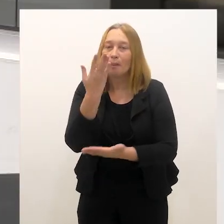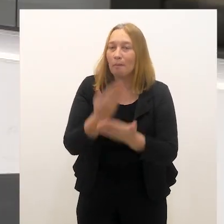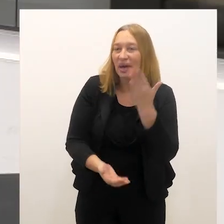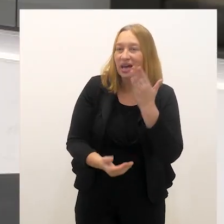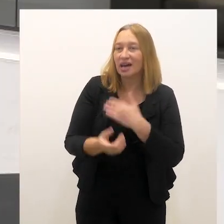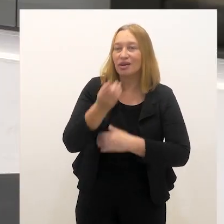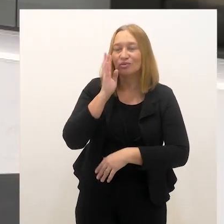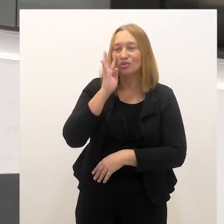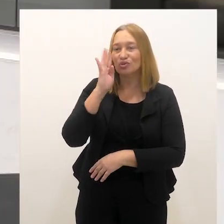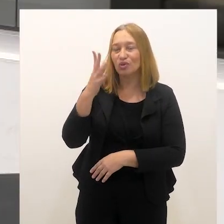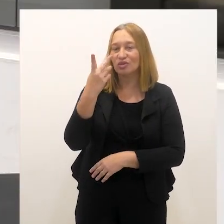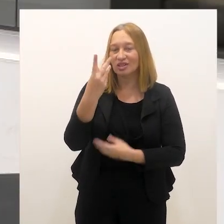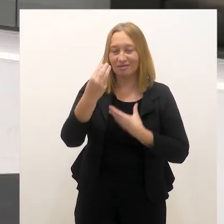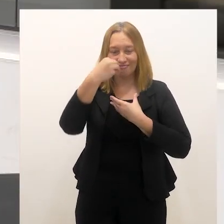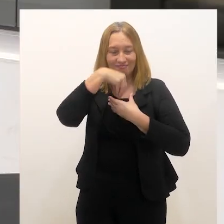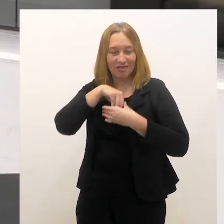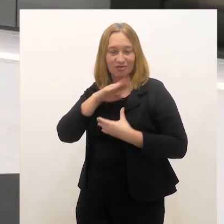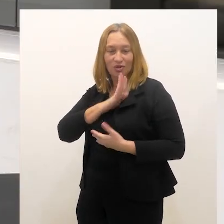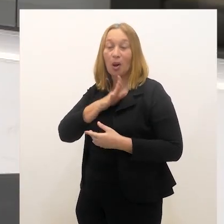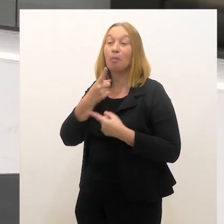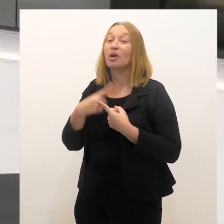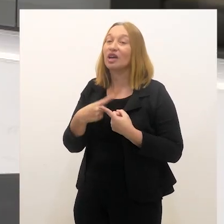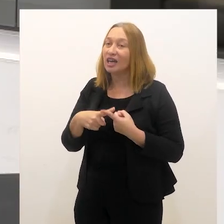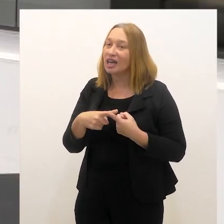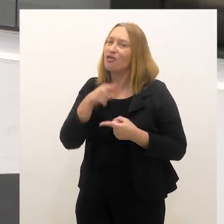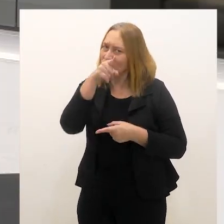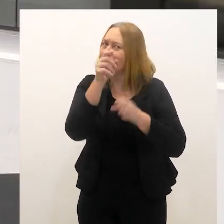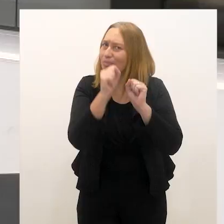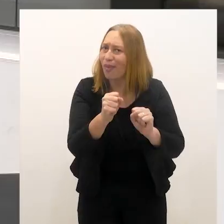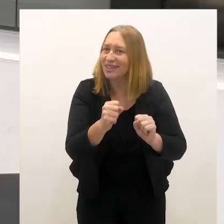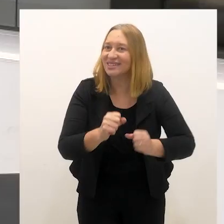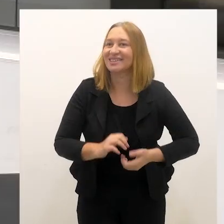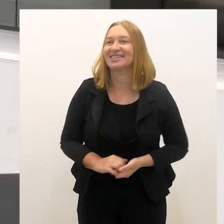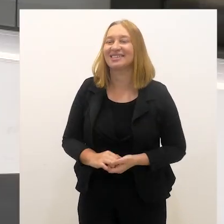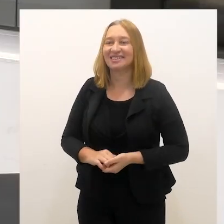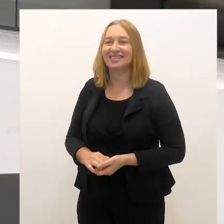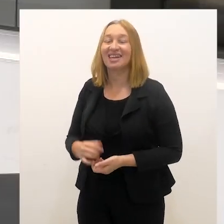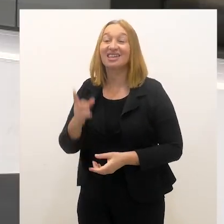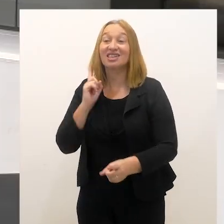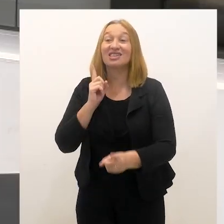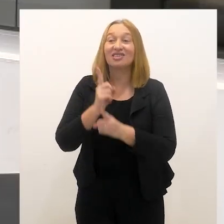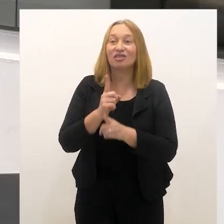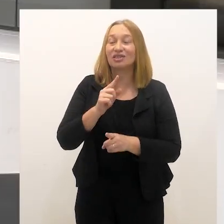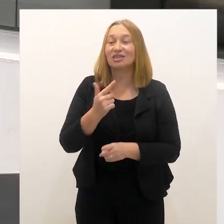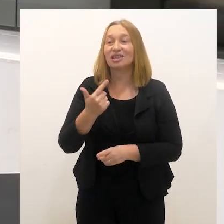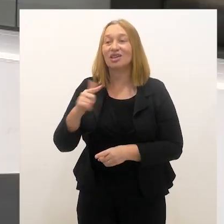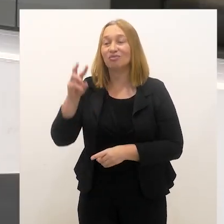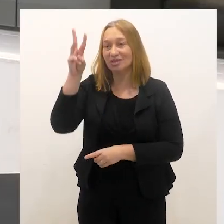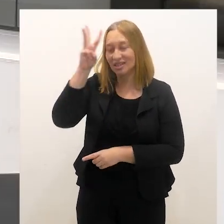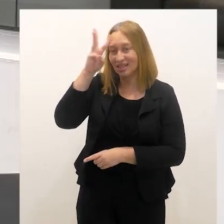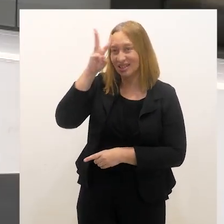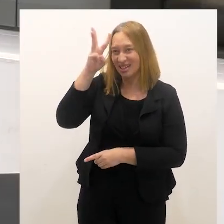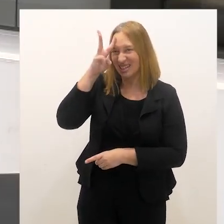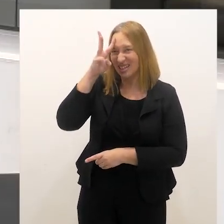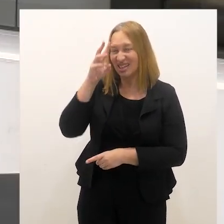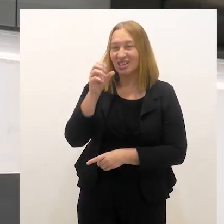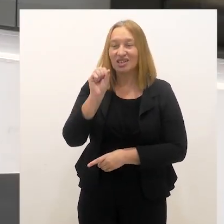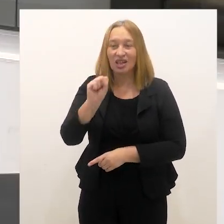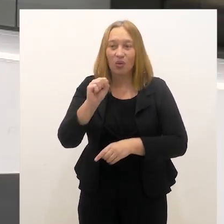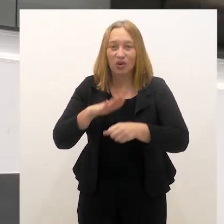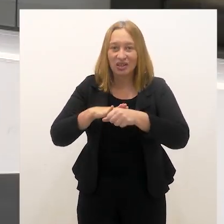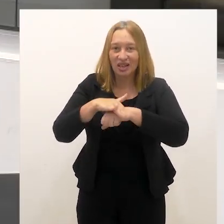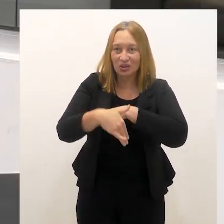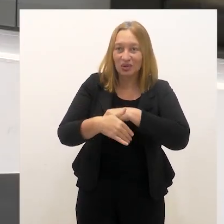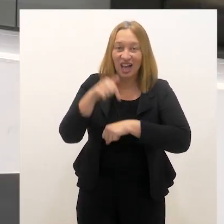essa vontade que está dentro do seu coração. Por quê? Porque você pode. A gente se encontra na próxima terça, a partir